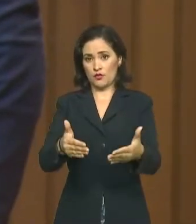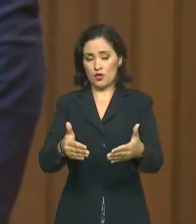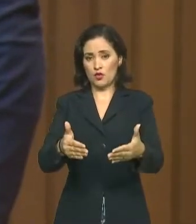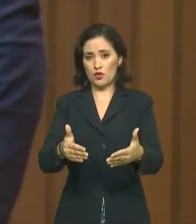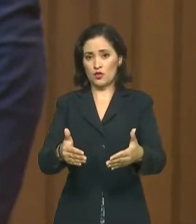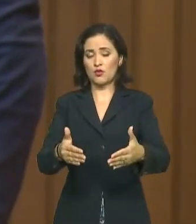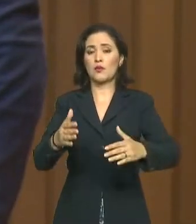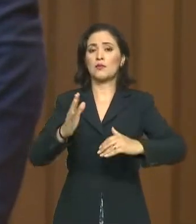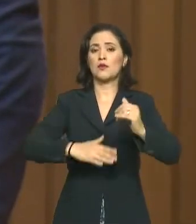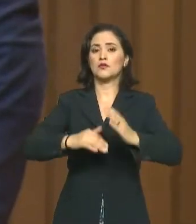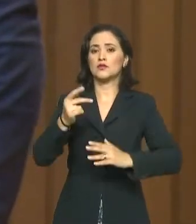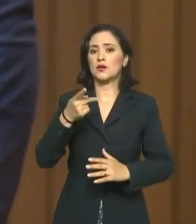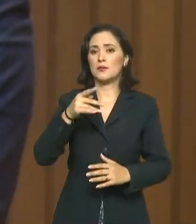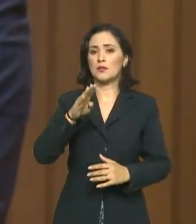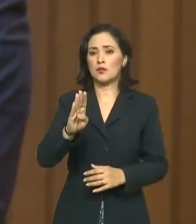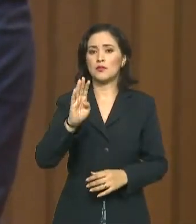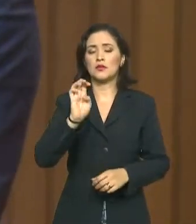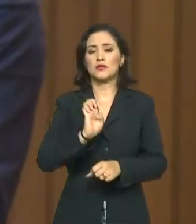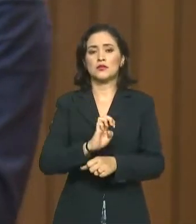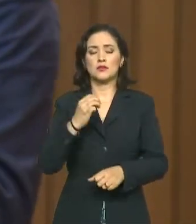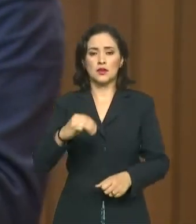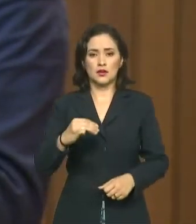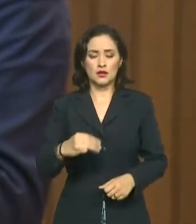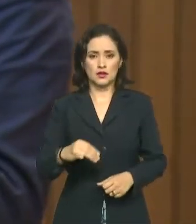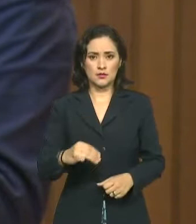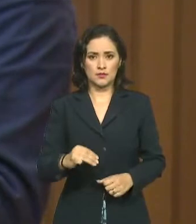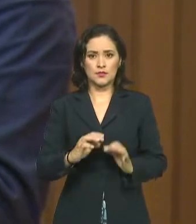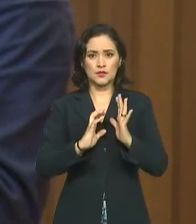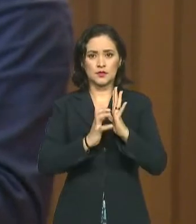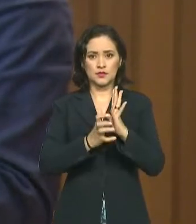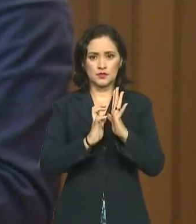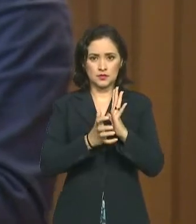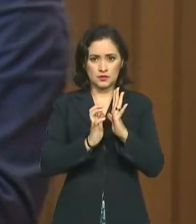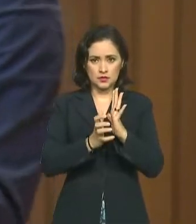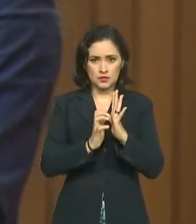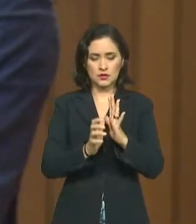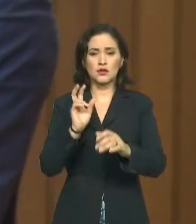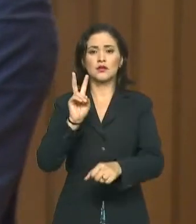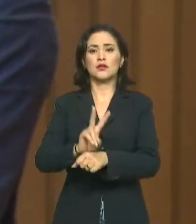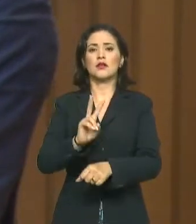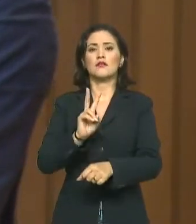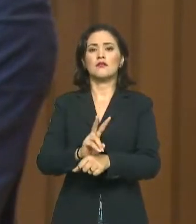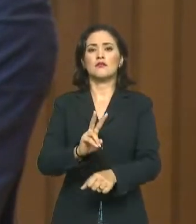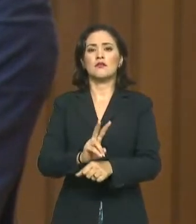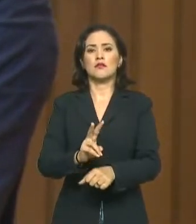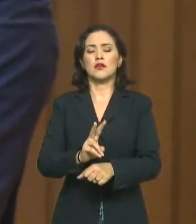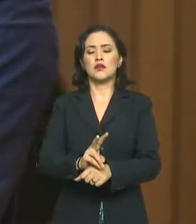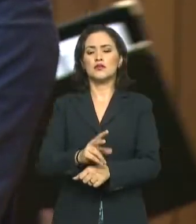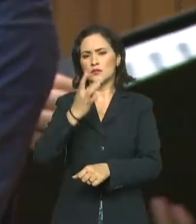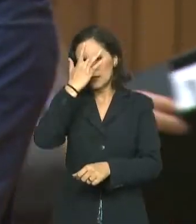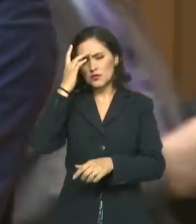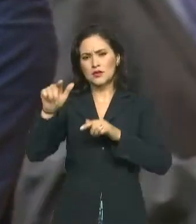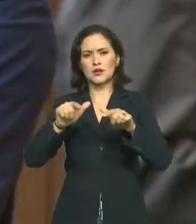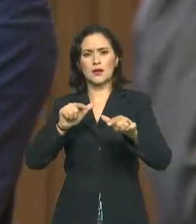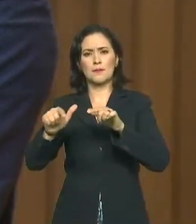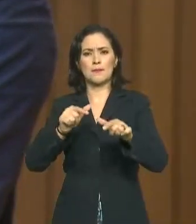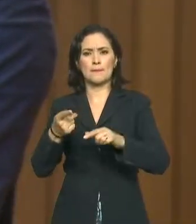que defendem os trabalhadores no serviço público do Estado do Maranhão. E nós temos no Estado do Maranhão,